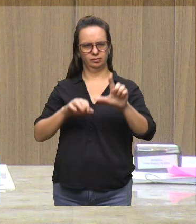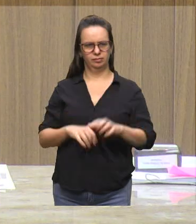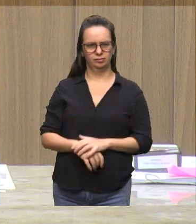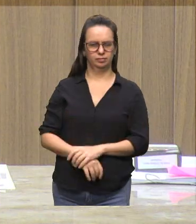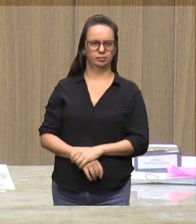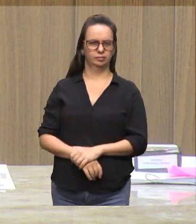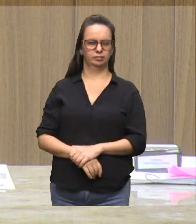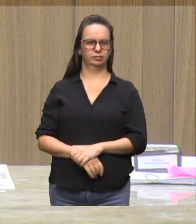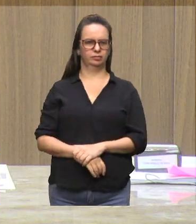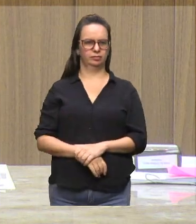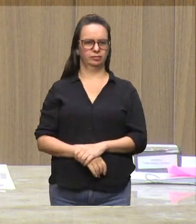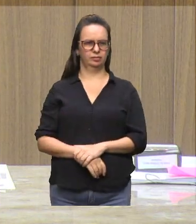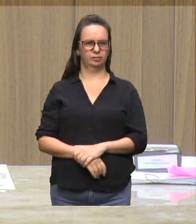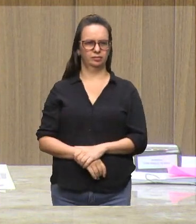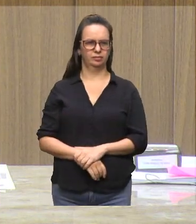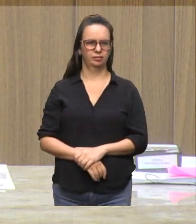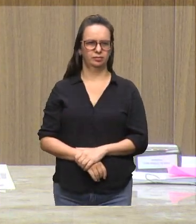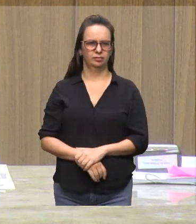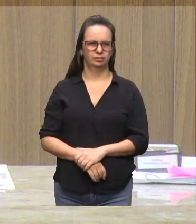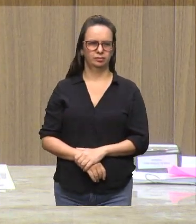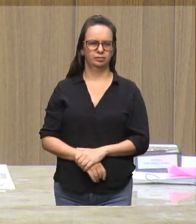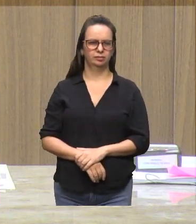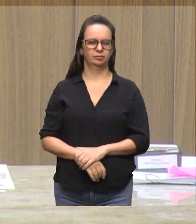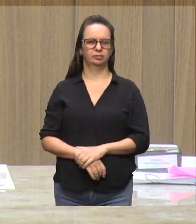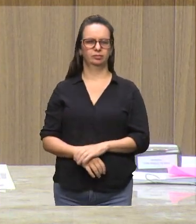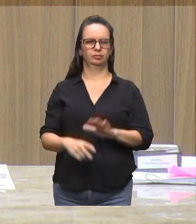O projeto de lei número